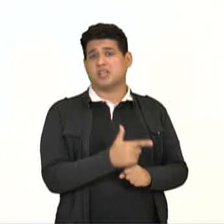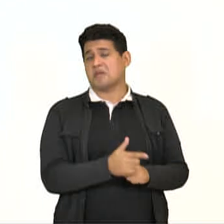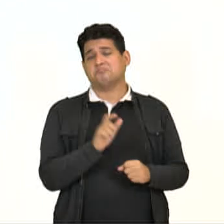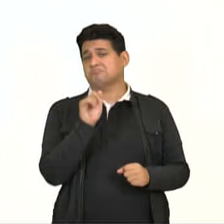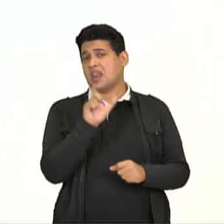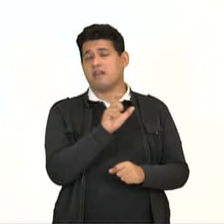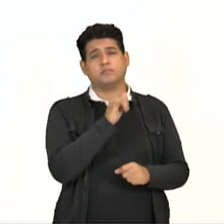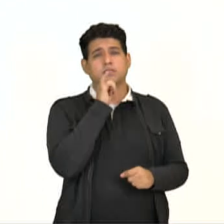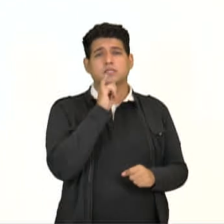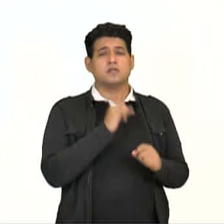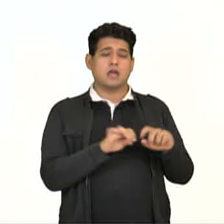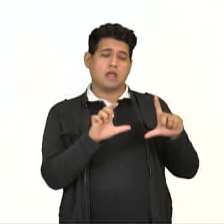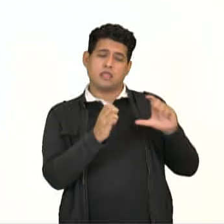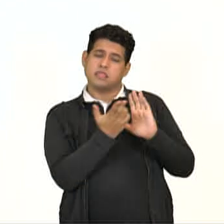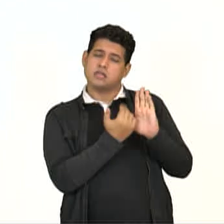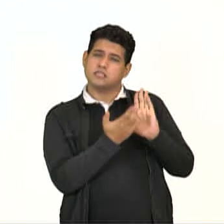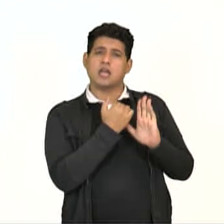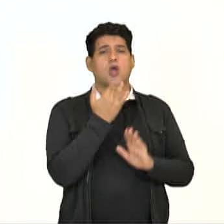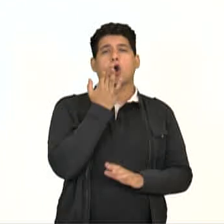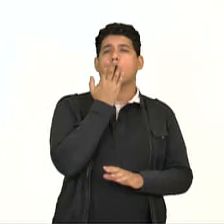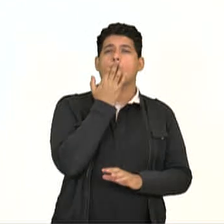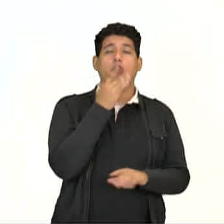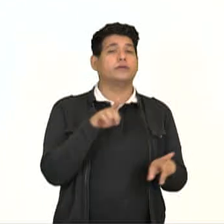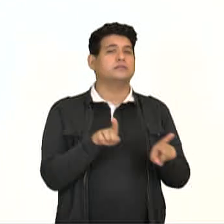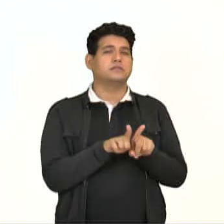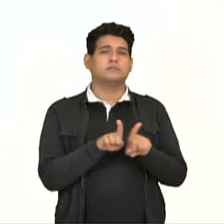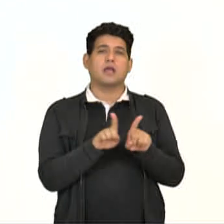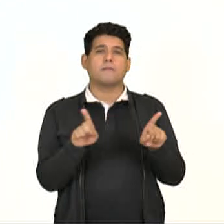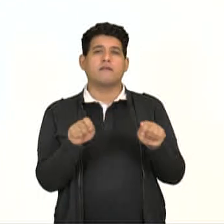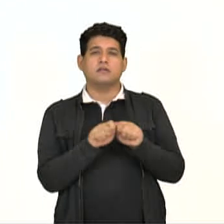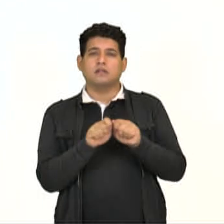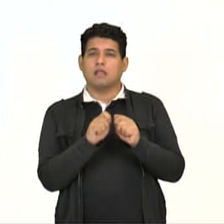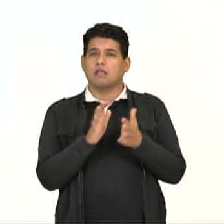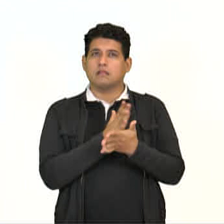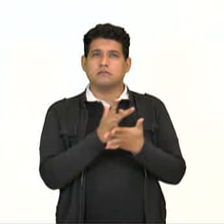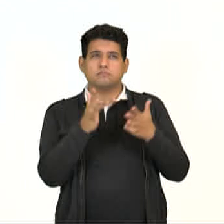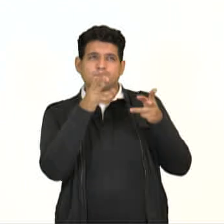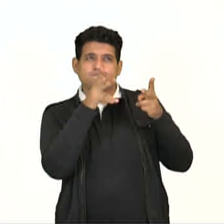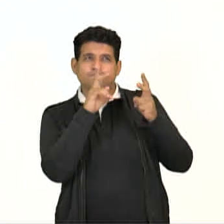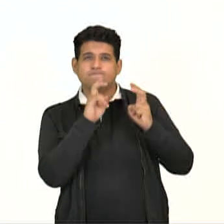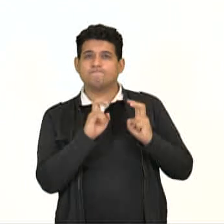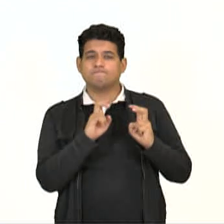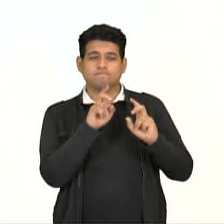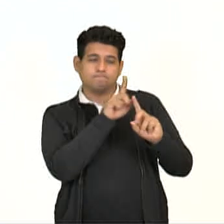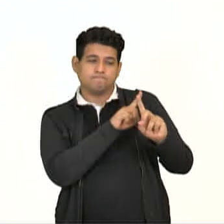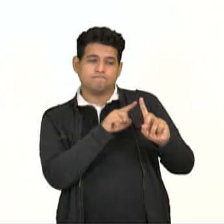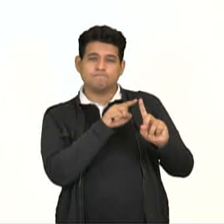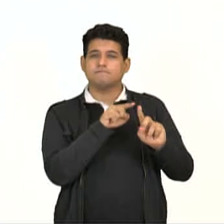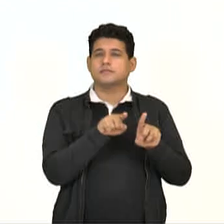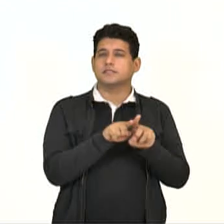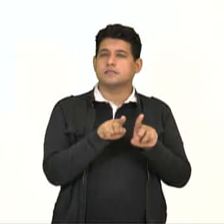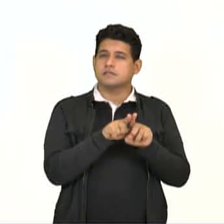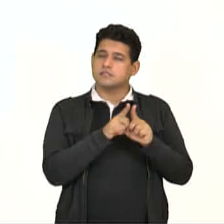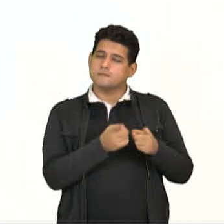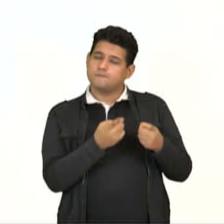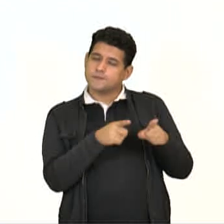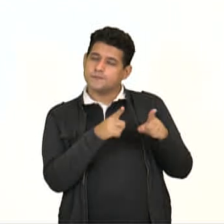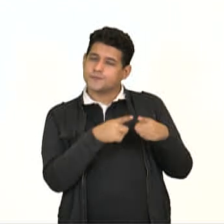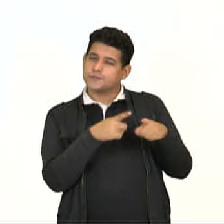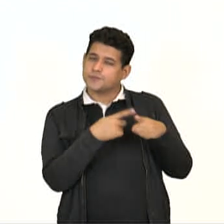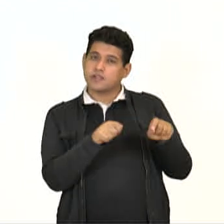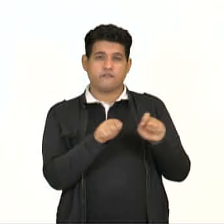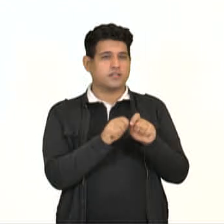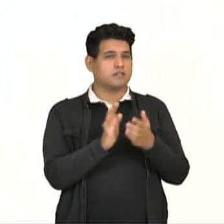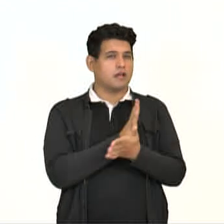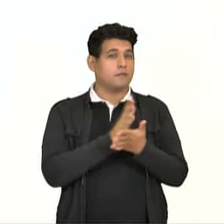as cores, os desenhos, para convencer determinado público-alvo e persuadi-lo a comprar